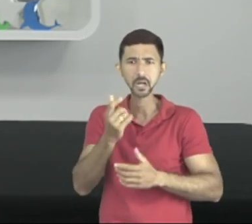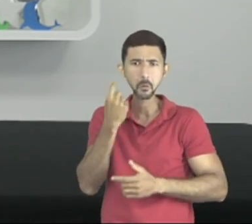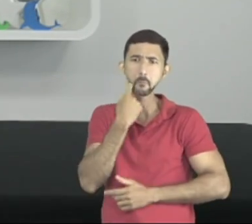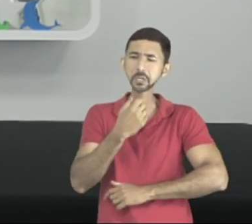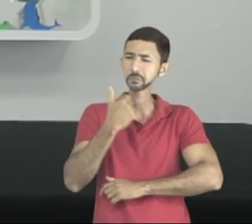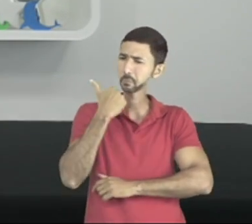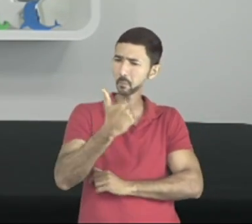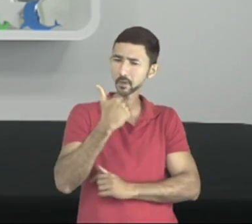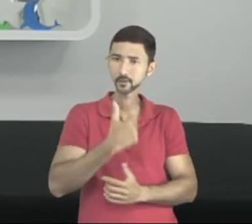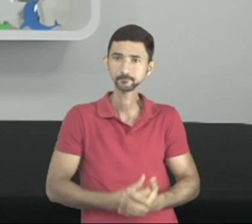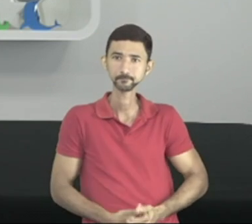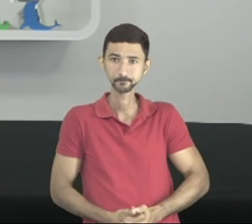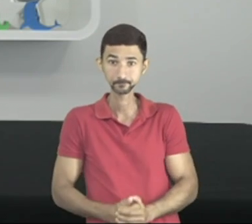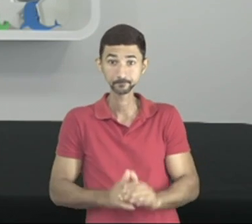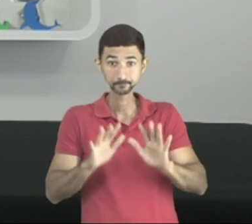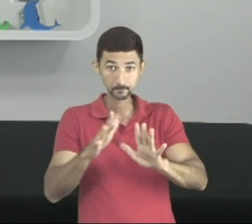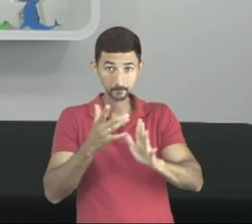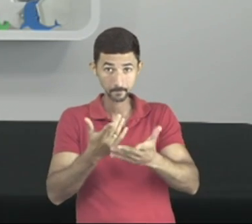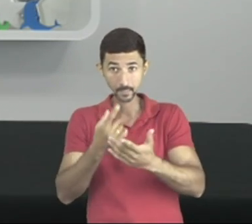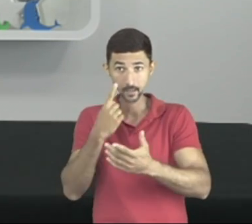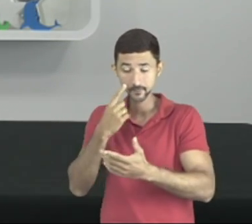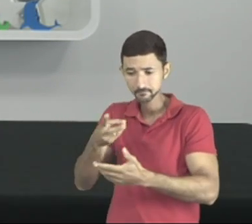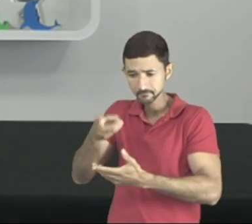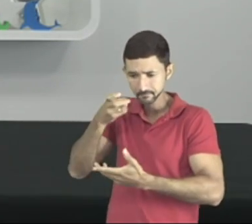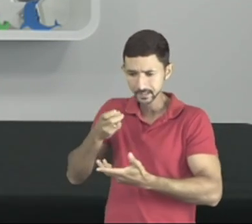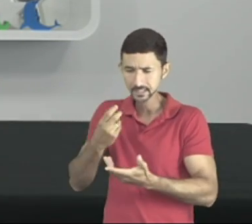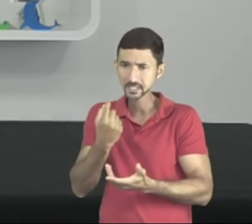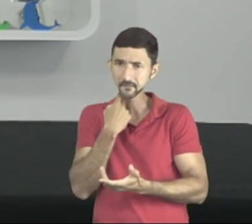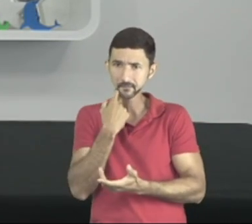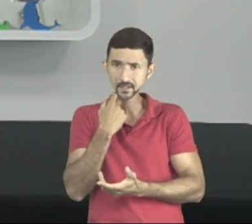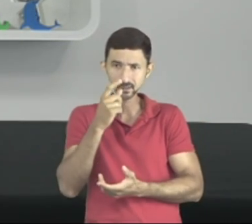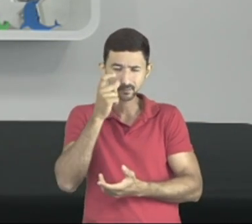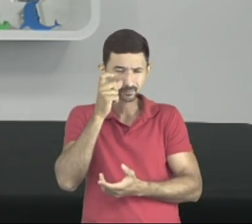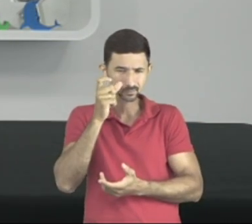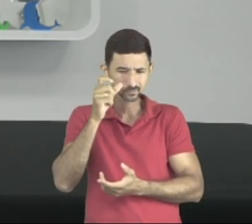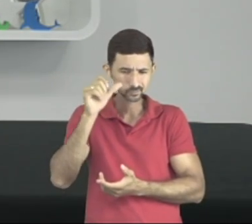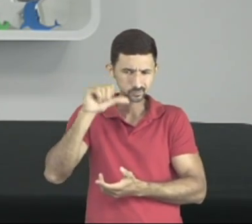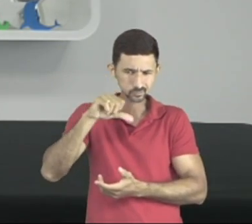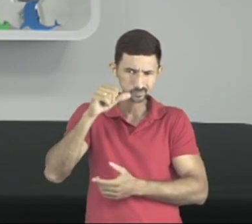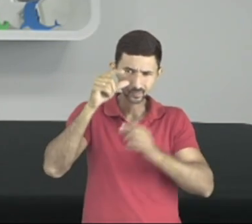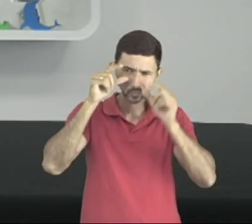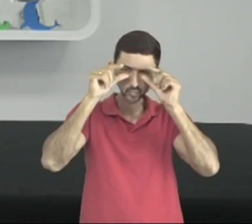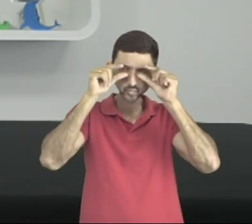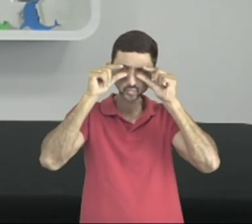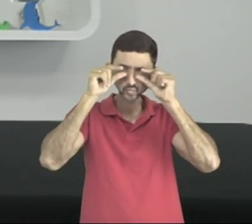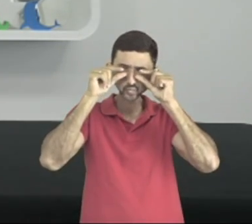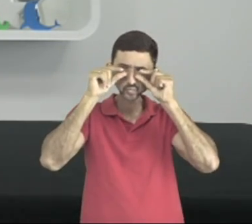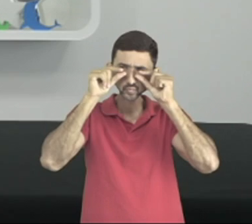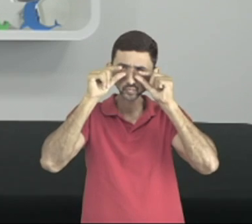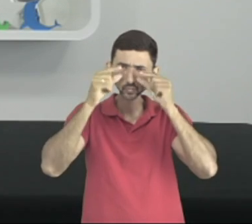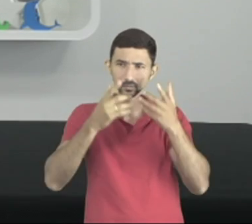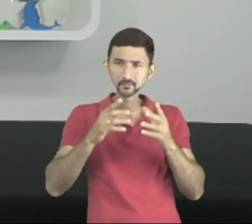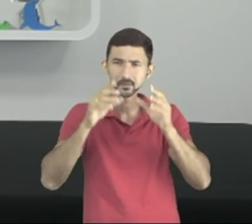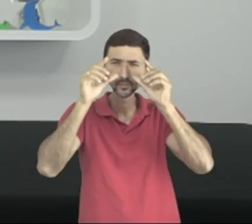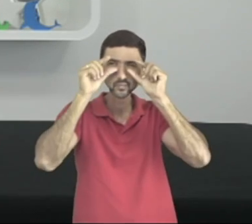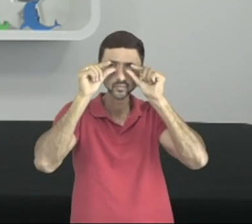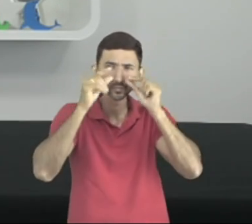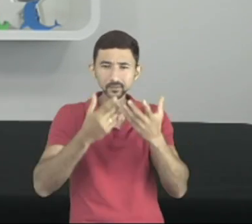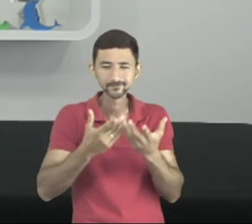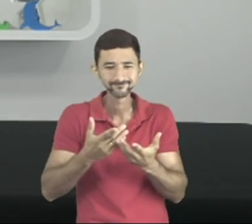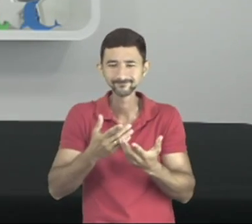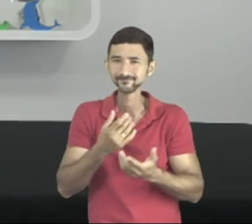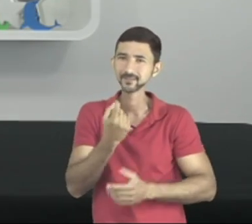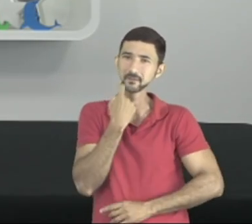ótimo. Mas quando você olha o peixe e tá com aquele olhar de peixe morto, né, o olho bem fechadinho,